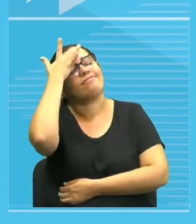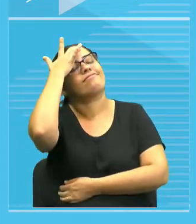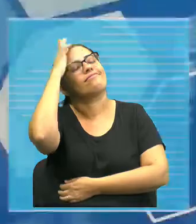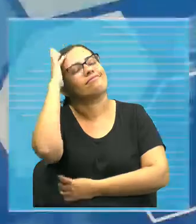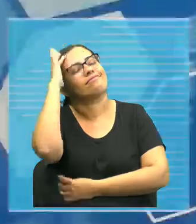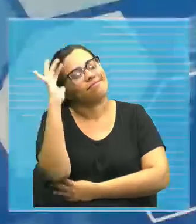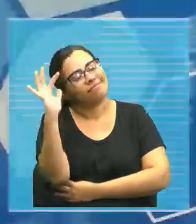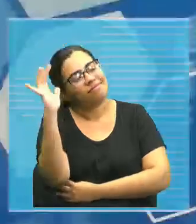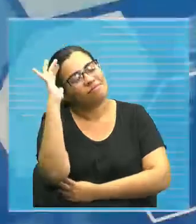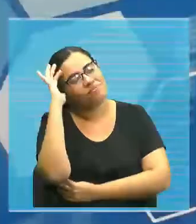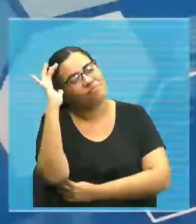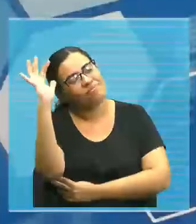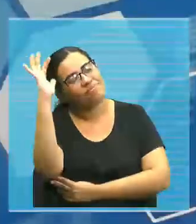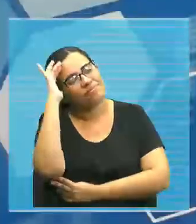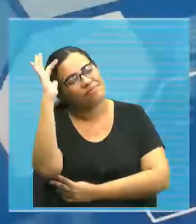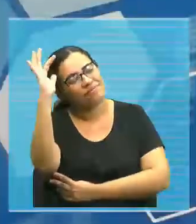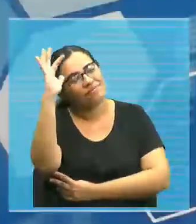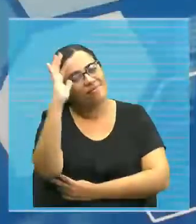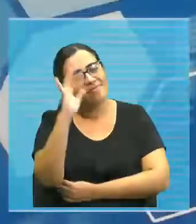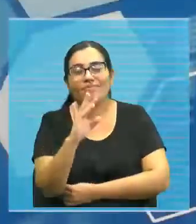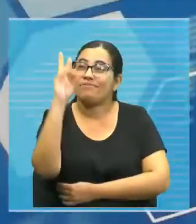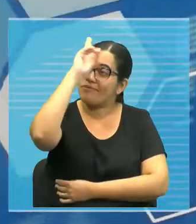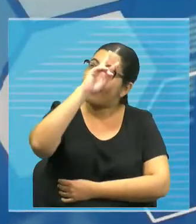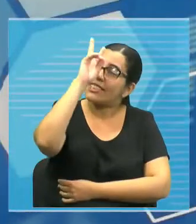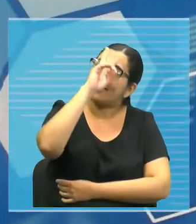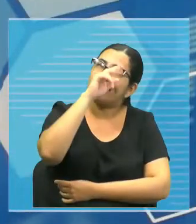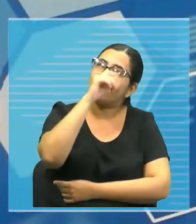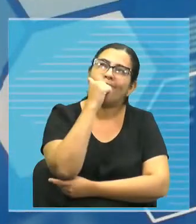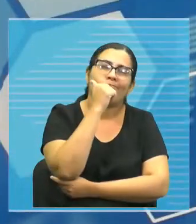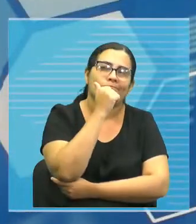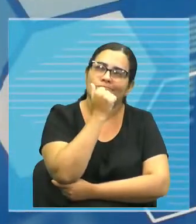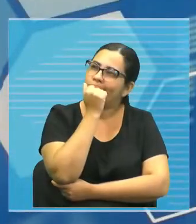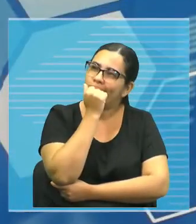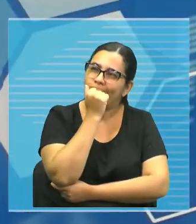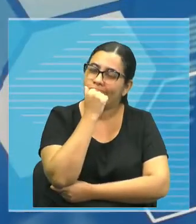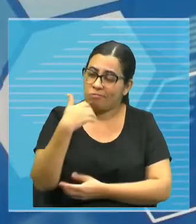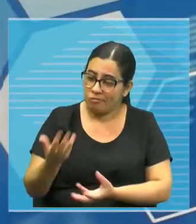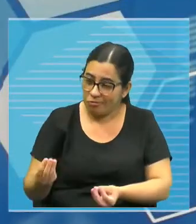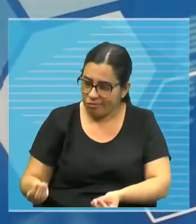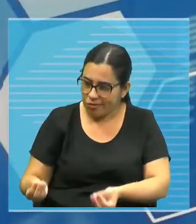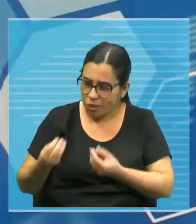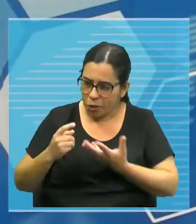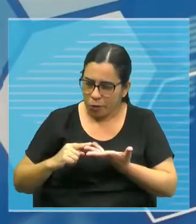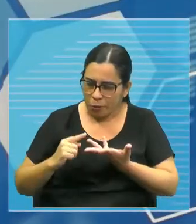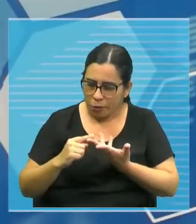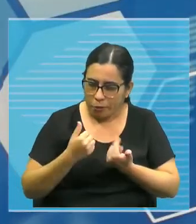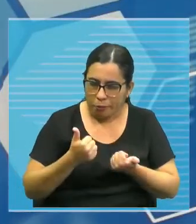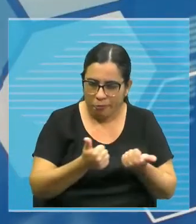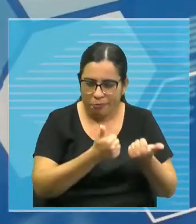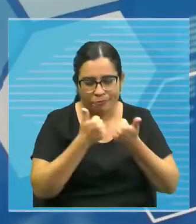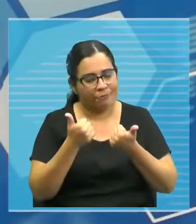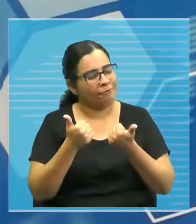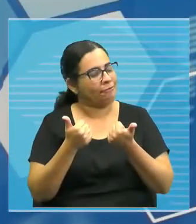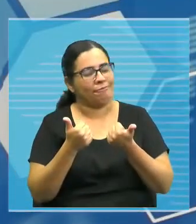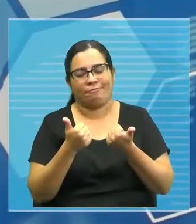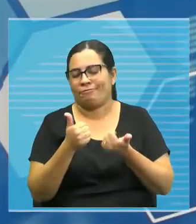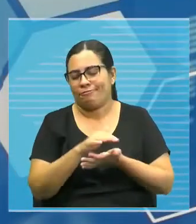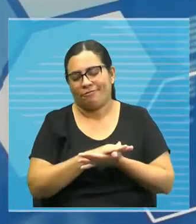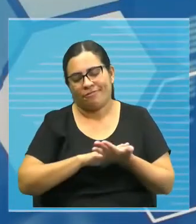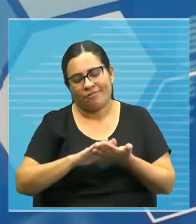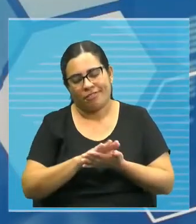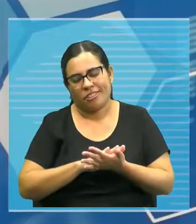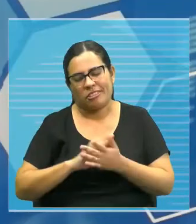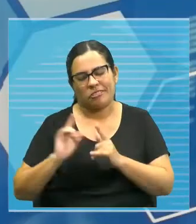memórias. Lembrar de que nada de bom você me deu só